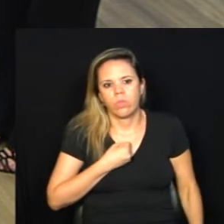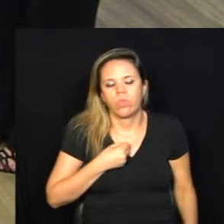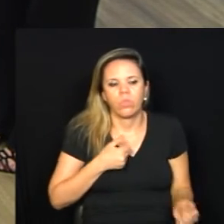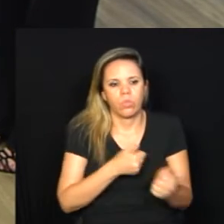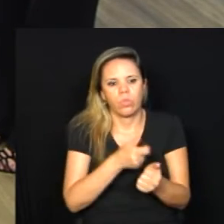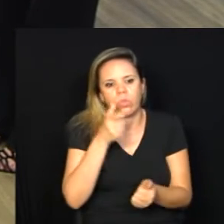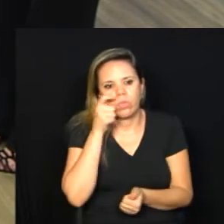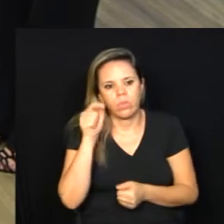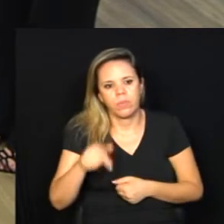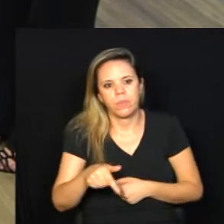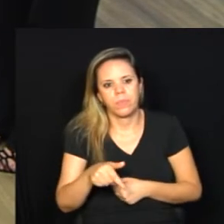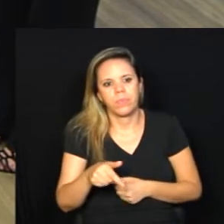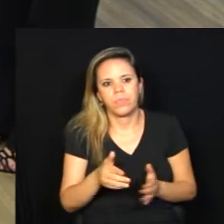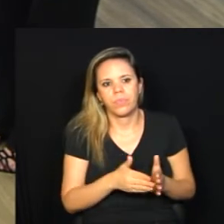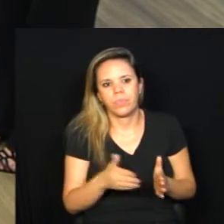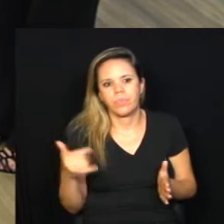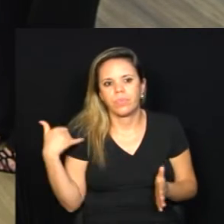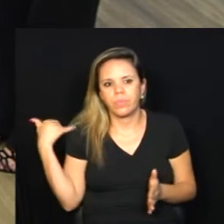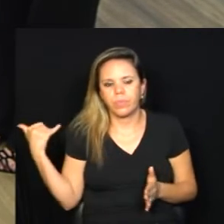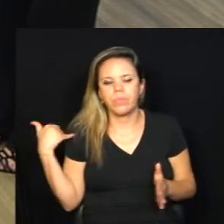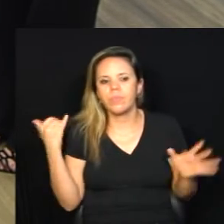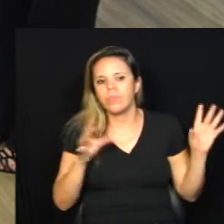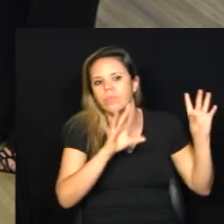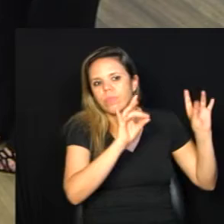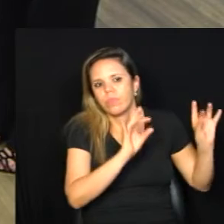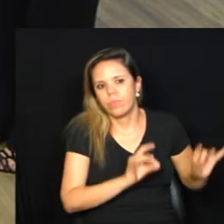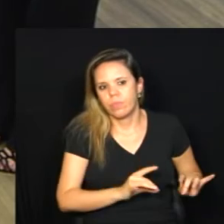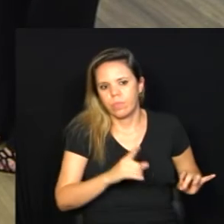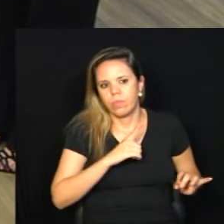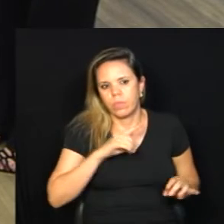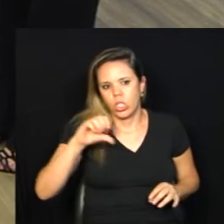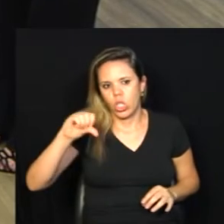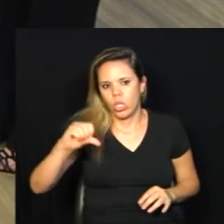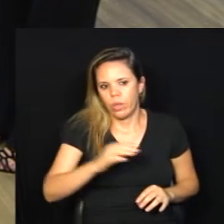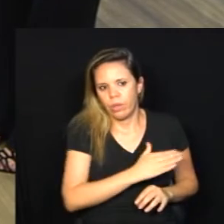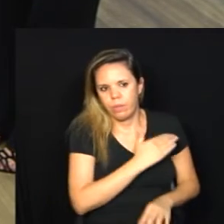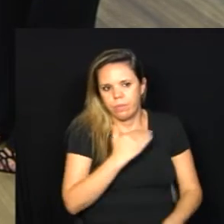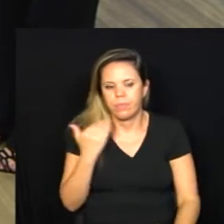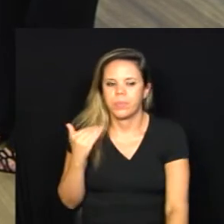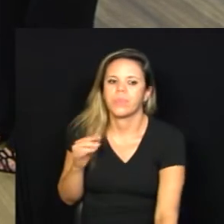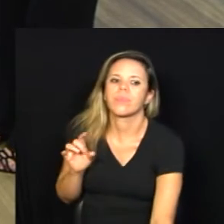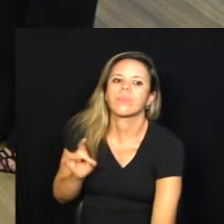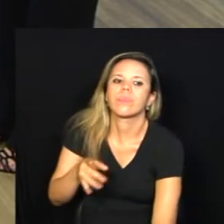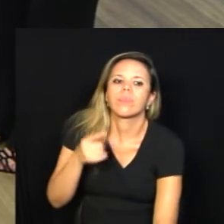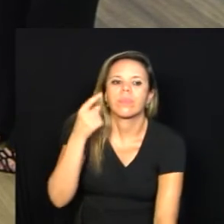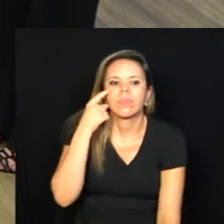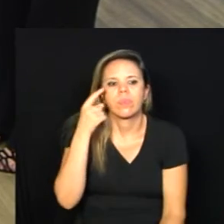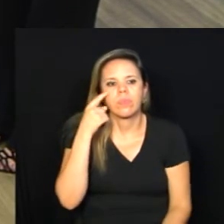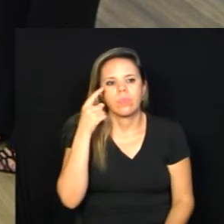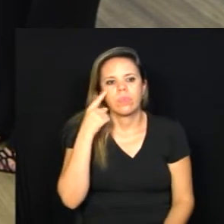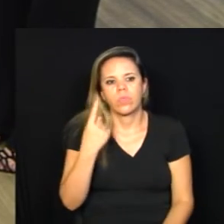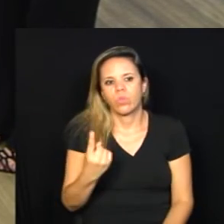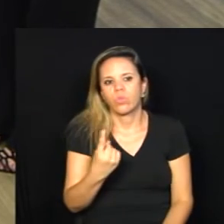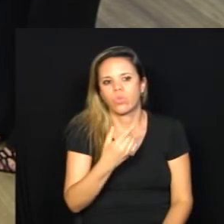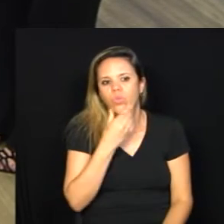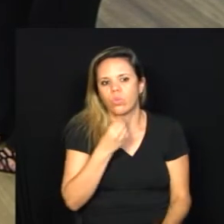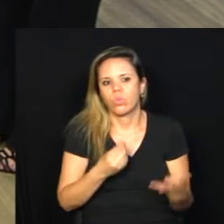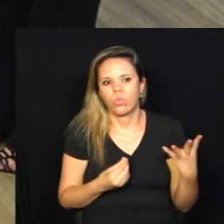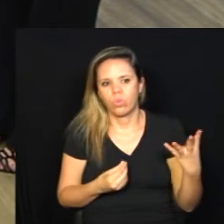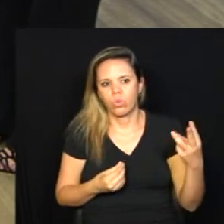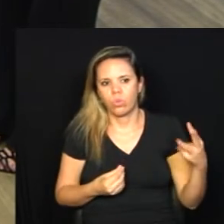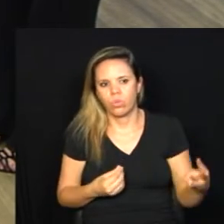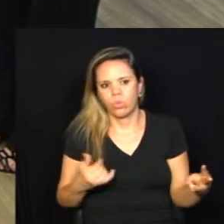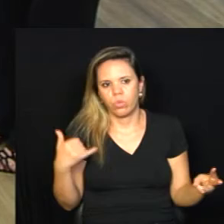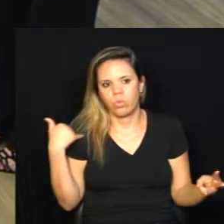acompanhando aqui a faixa etária e o detalhamento, né? Nós tivemos 9 óbitos, só chama atenção para um homem de